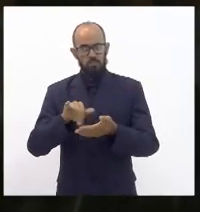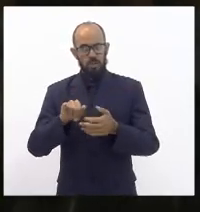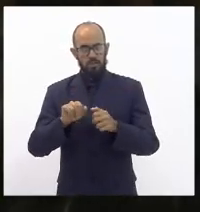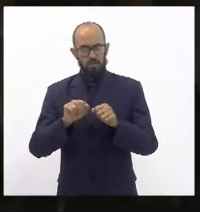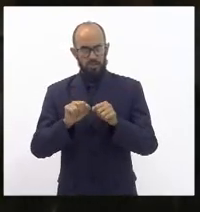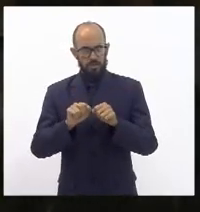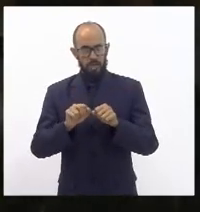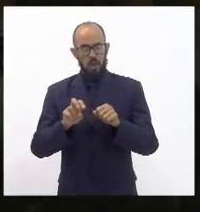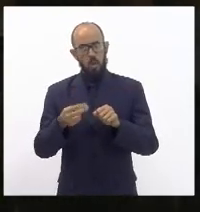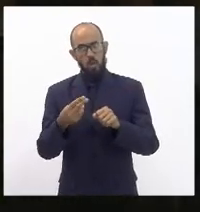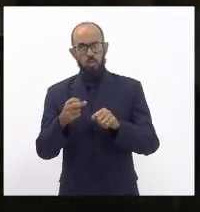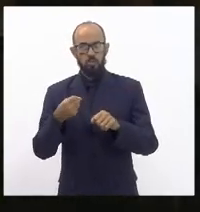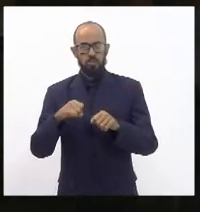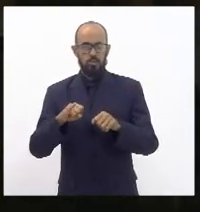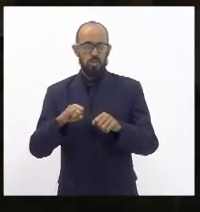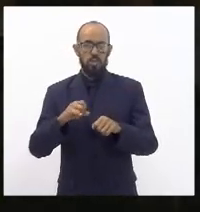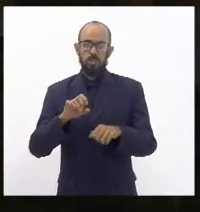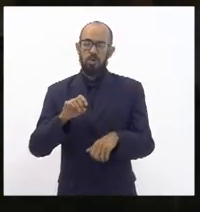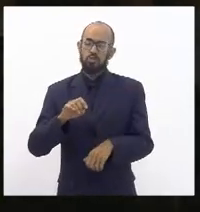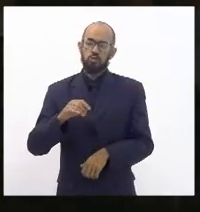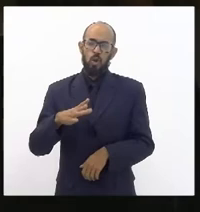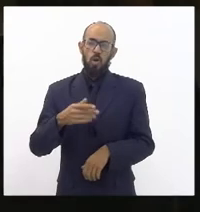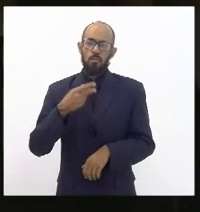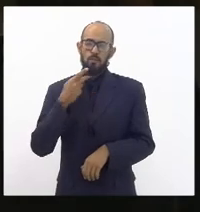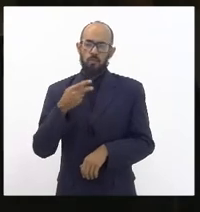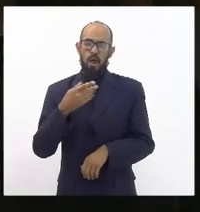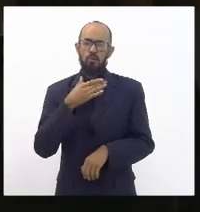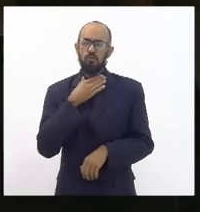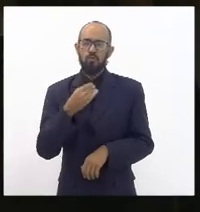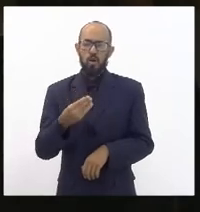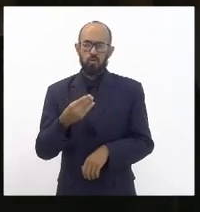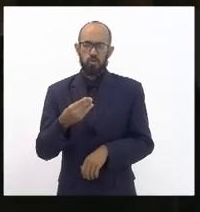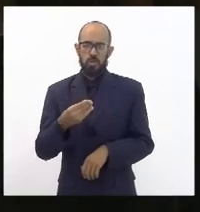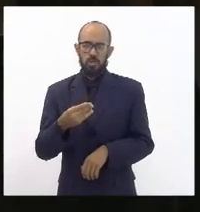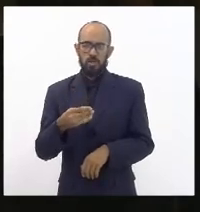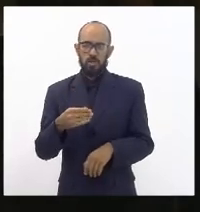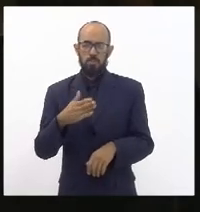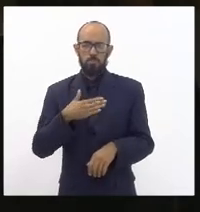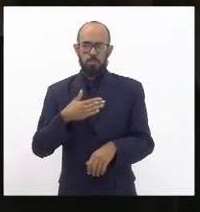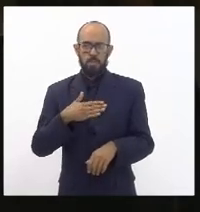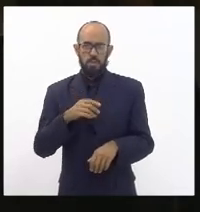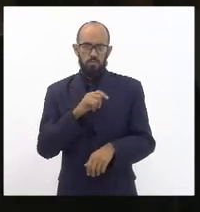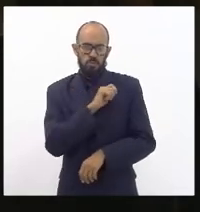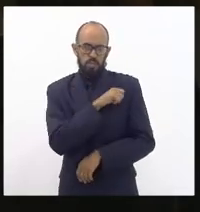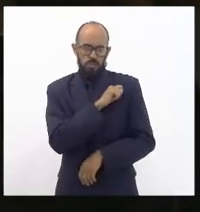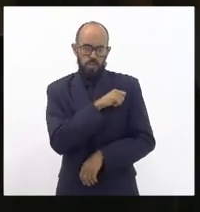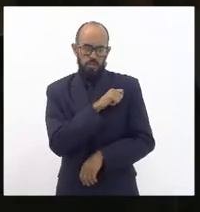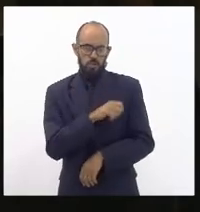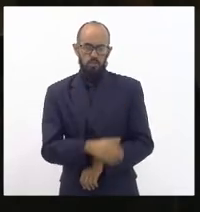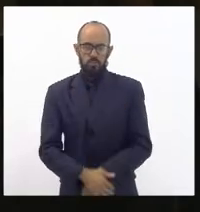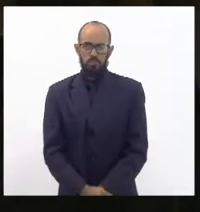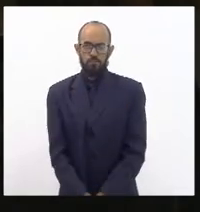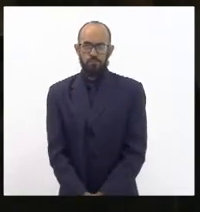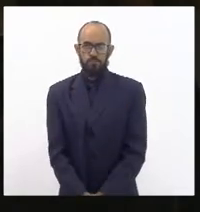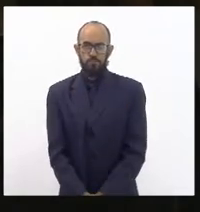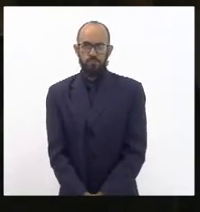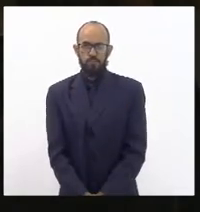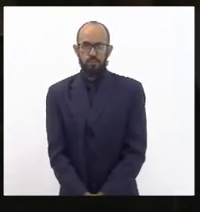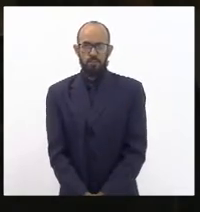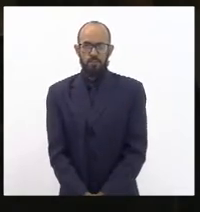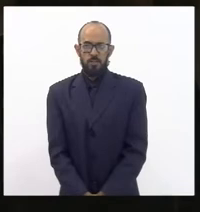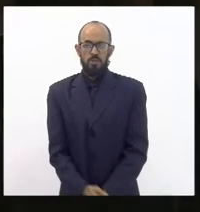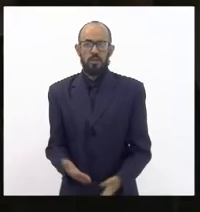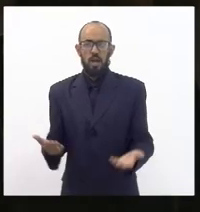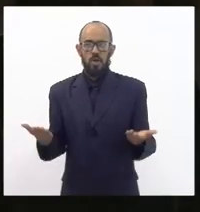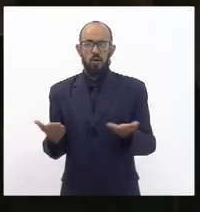ou se apenas foram falácias mediantes a minha fiscalização quero finalizar a deputada Martha Rocha apenas